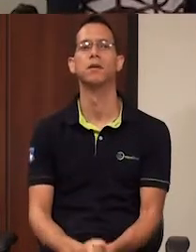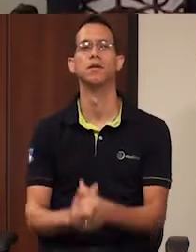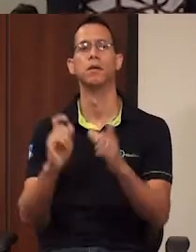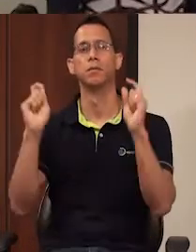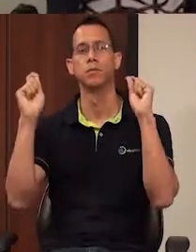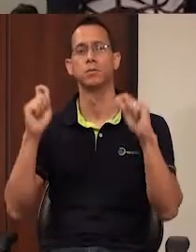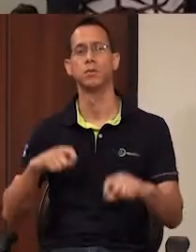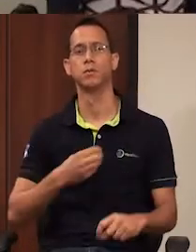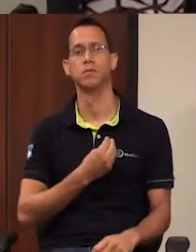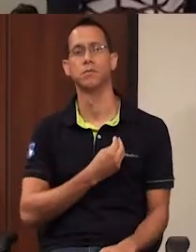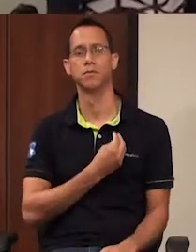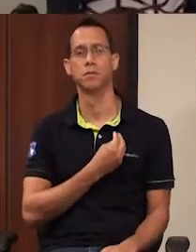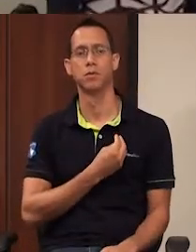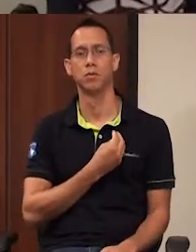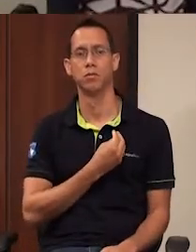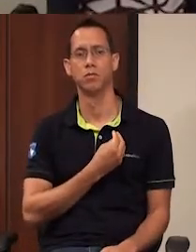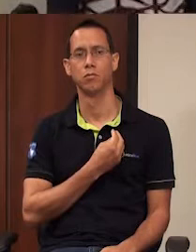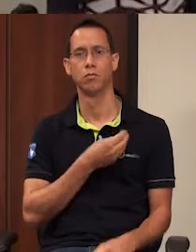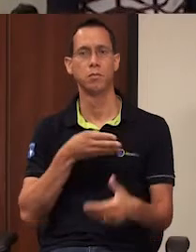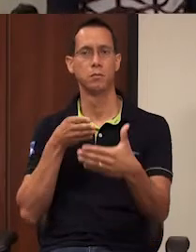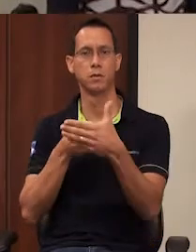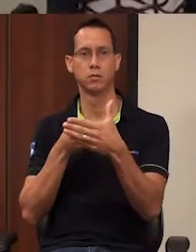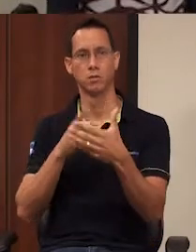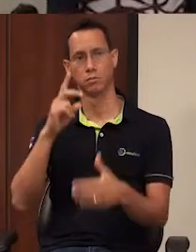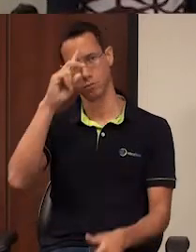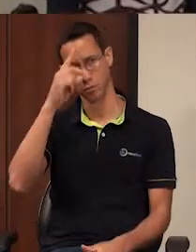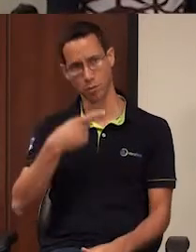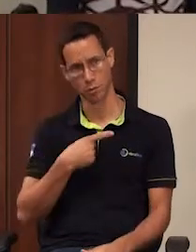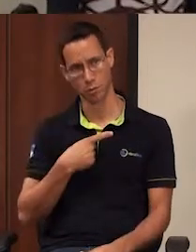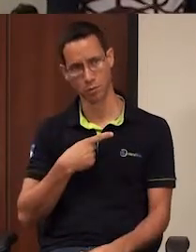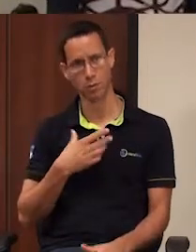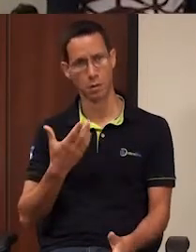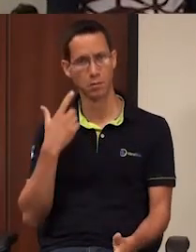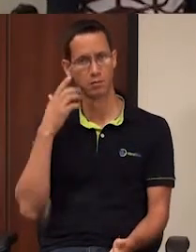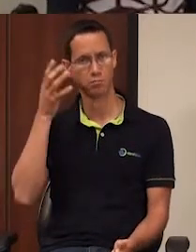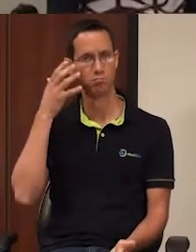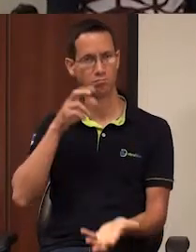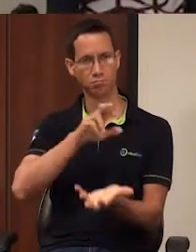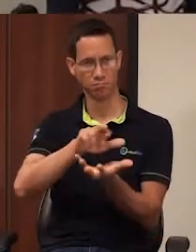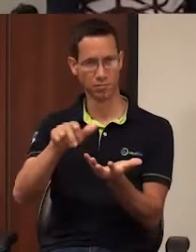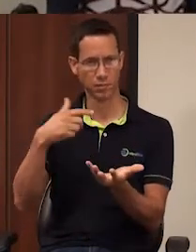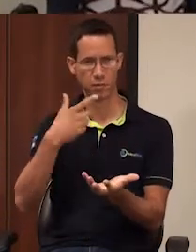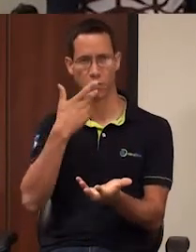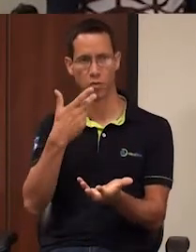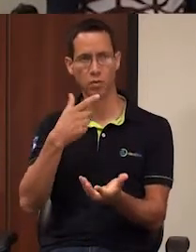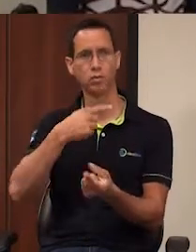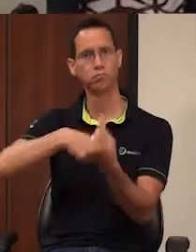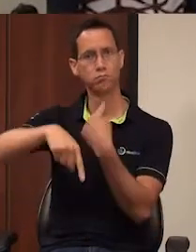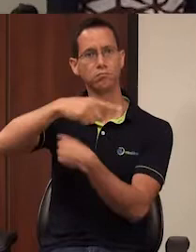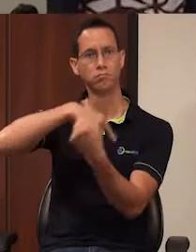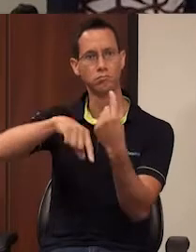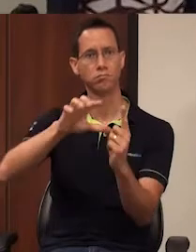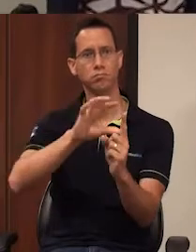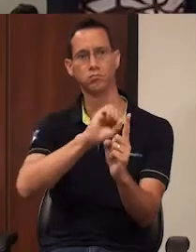de vida, não só das limitações próprias, mas, como vocês foram dizendo ao longo da manhã, da relação com o ambiente e